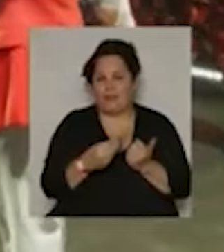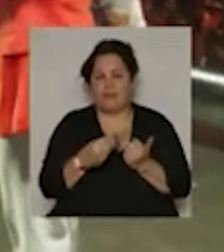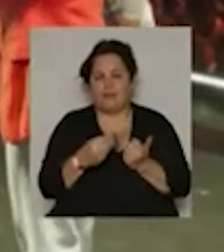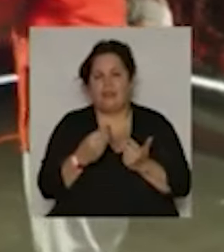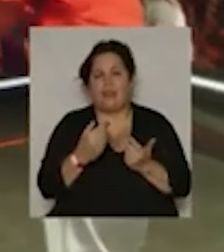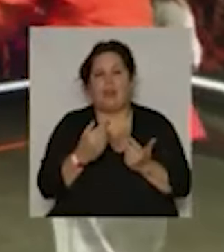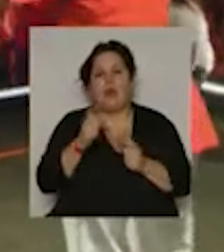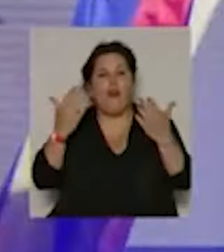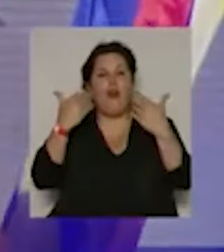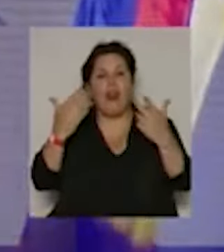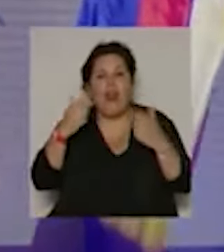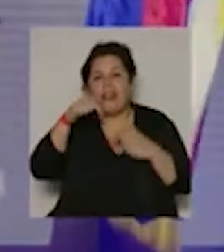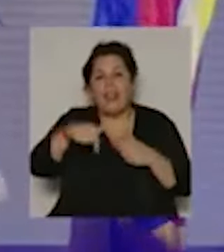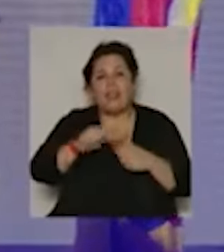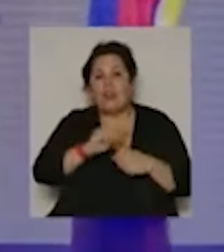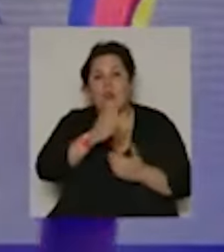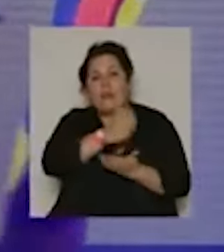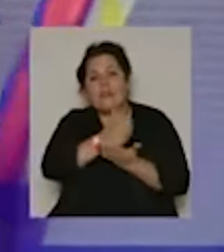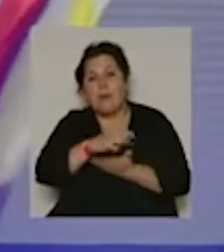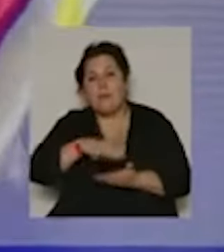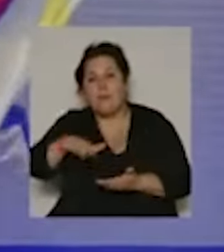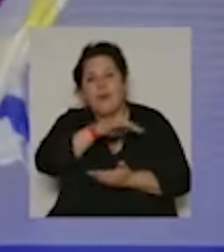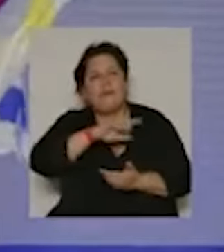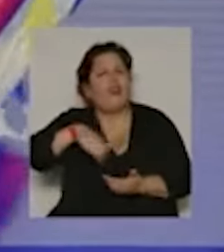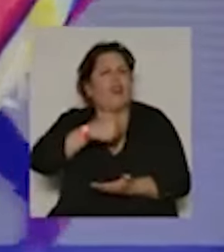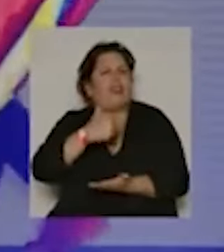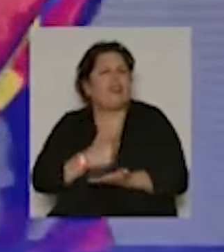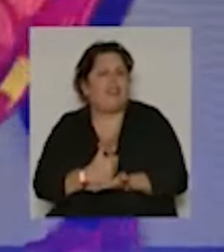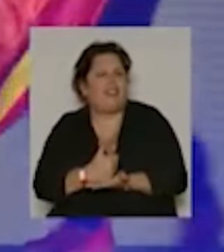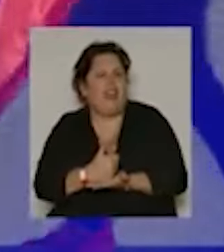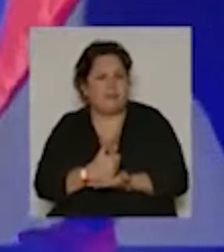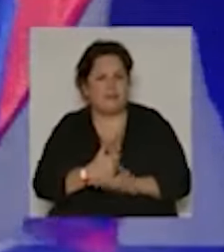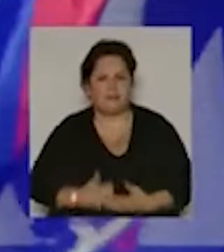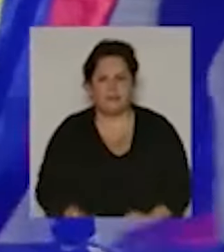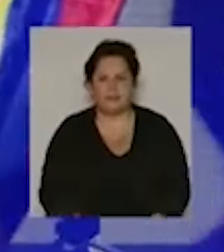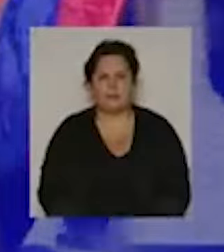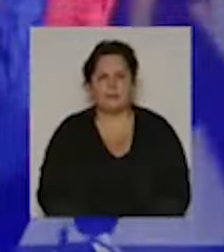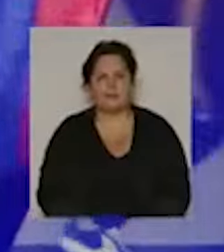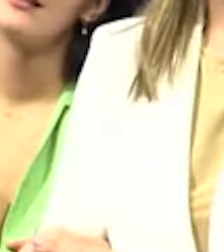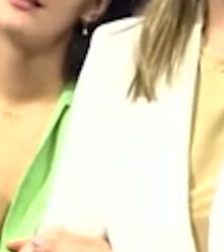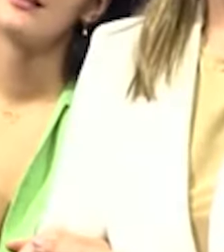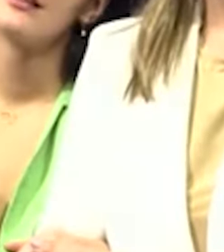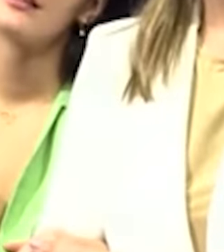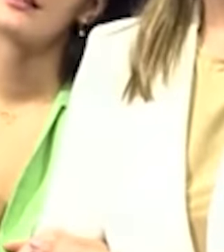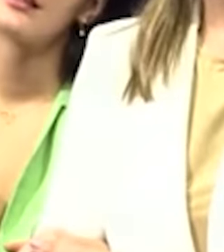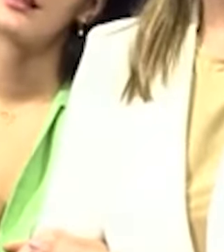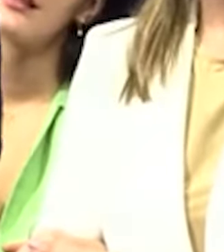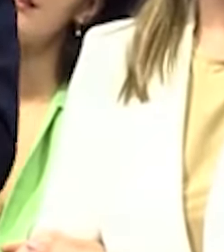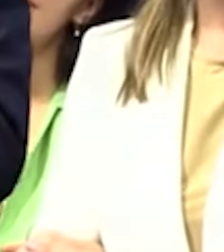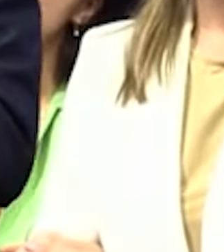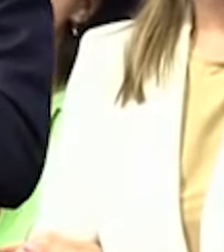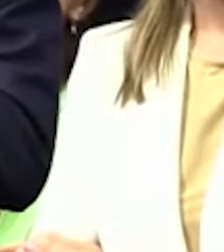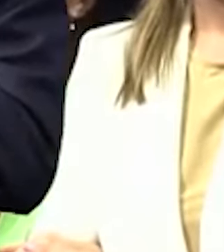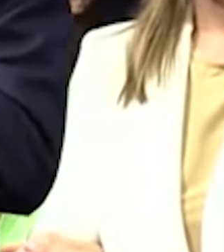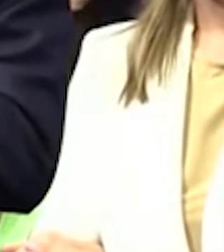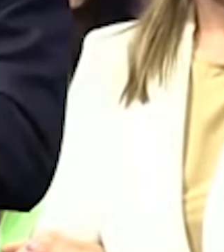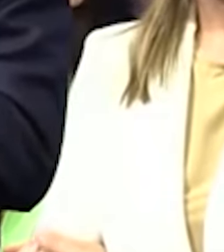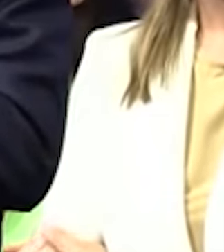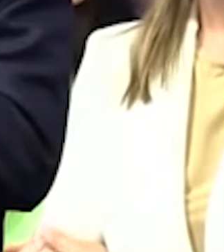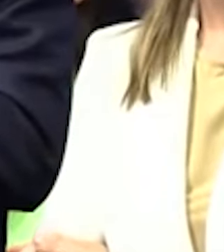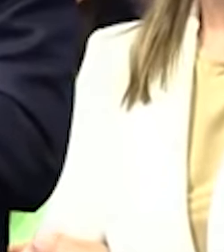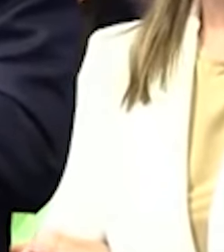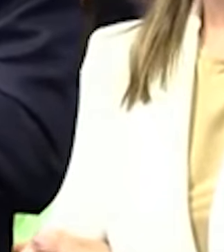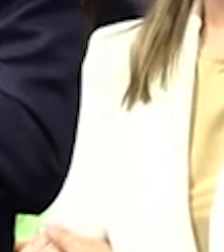Pepe mrica venceu no domingo o segundo turno das eleições presidenciais contra Álvaro Delgado do partido governista de